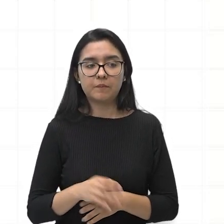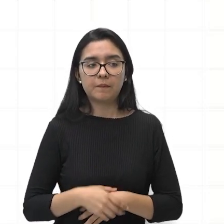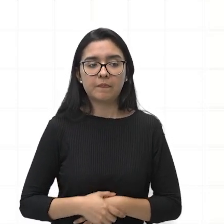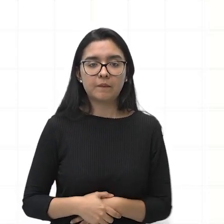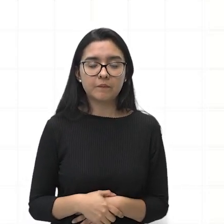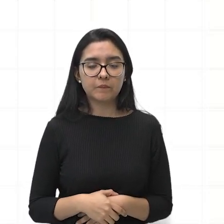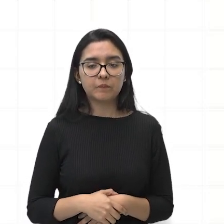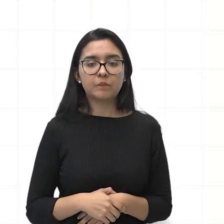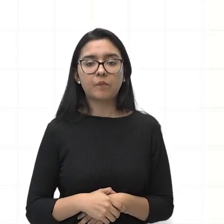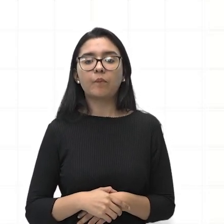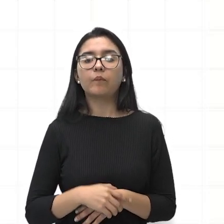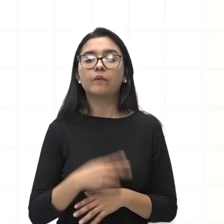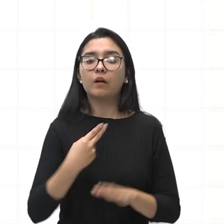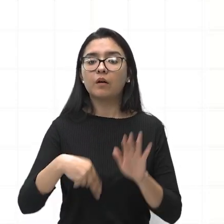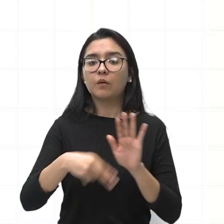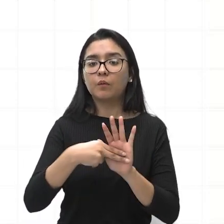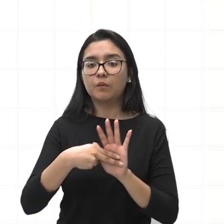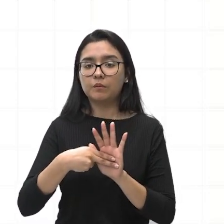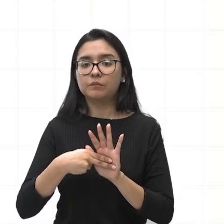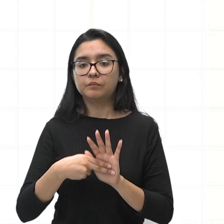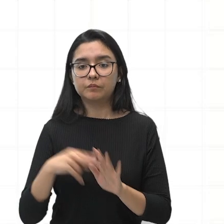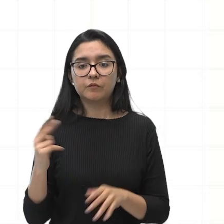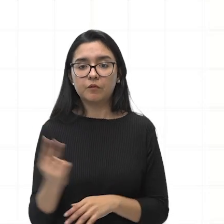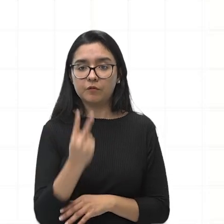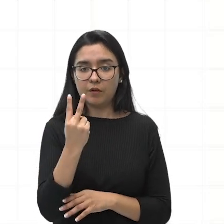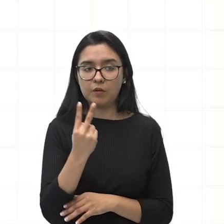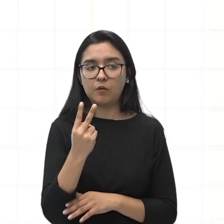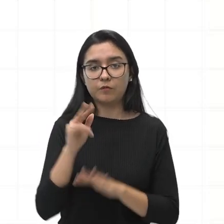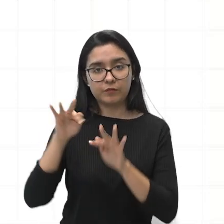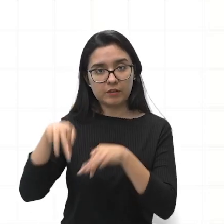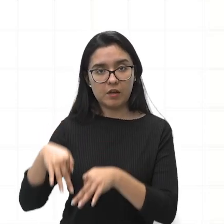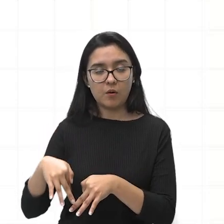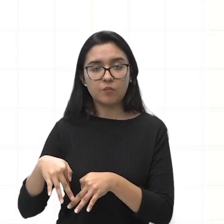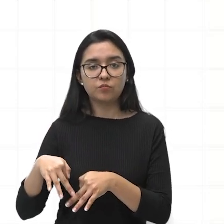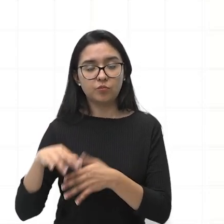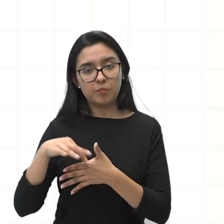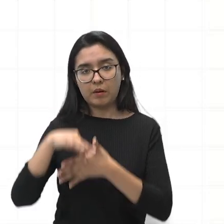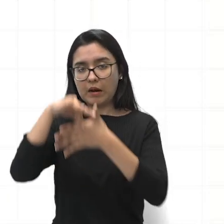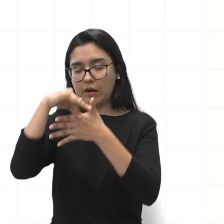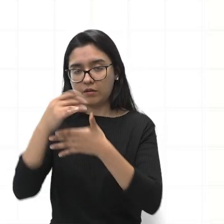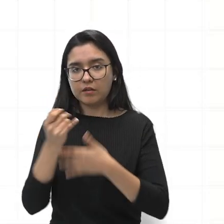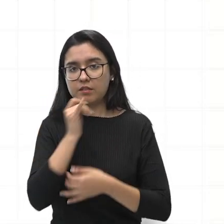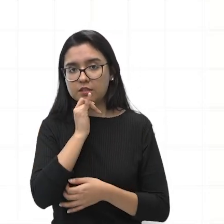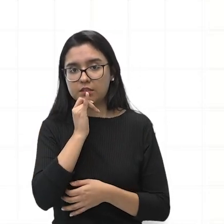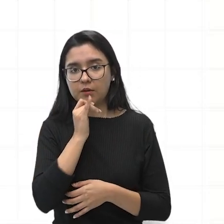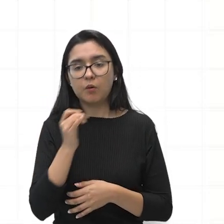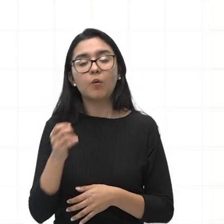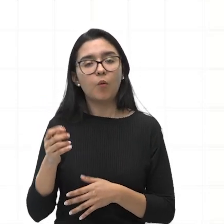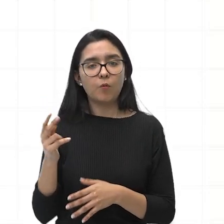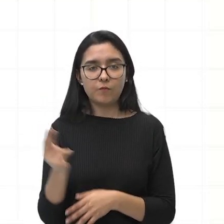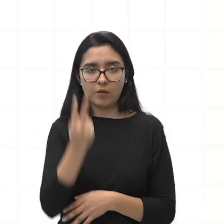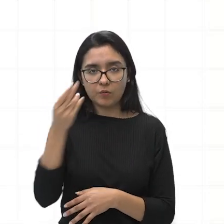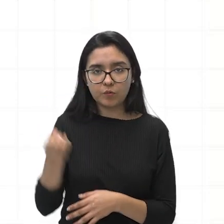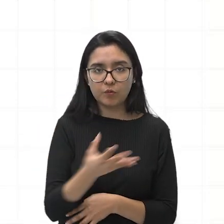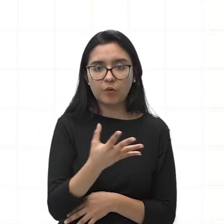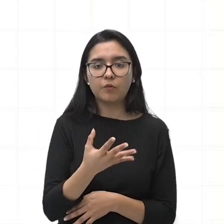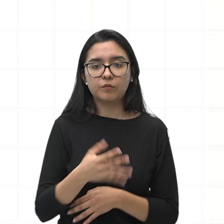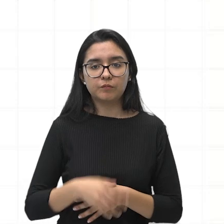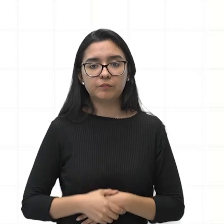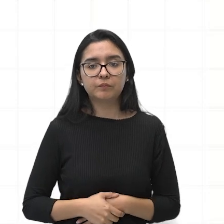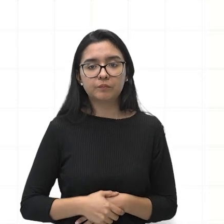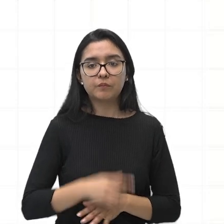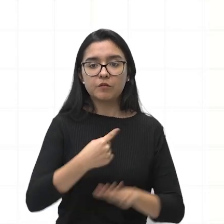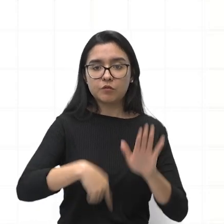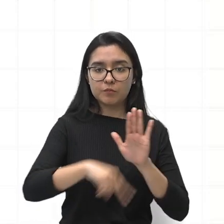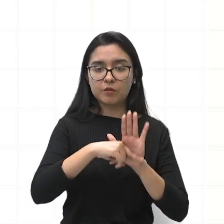percentual vai ser igual a quem? Ao preço final, né? Preço novo, ou subtraído do